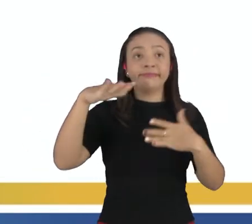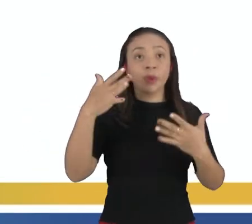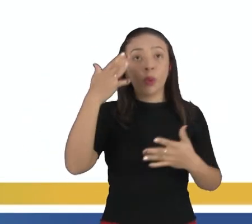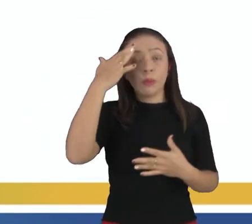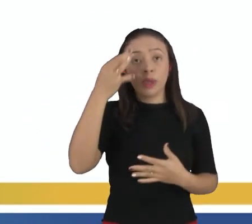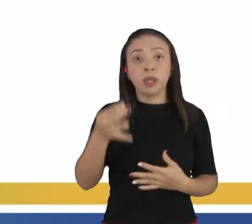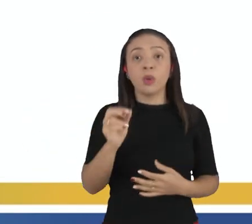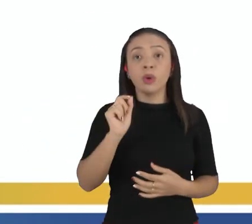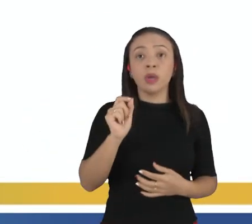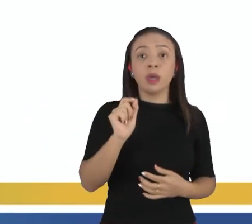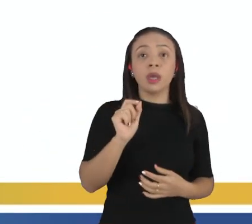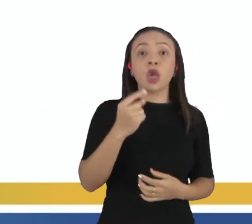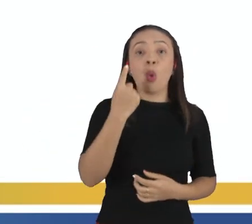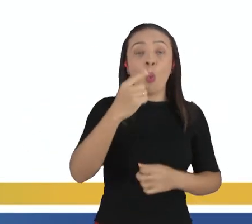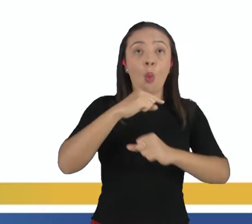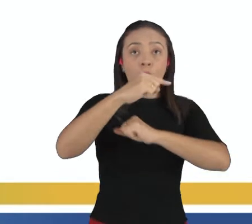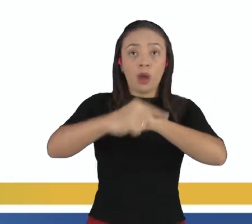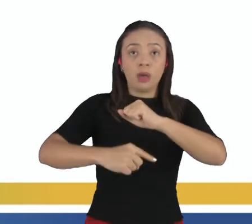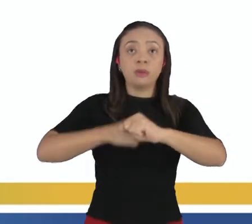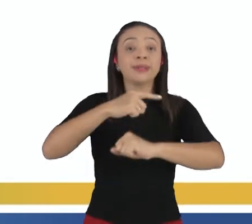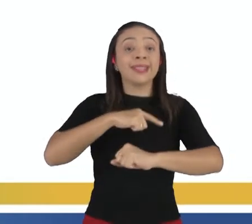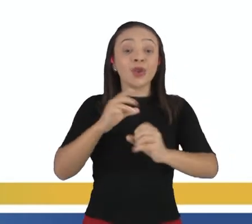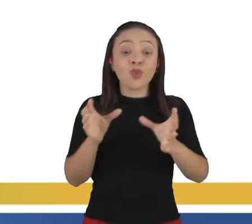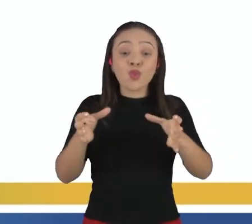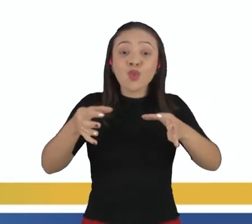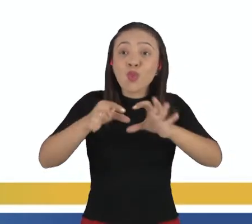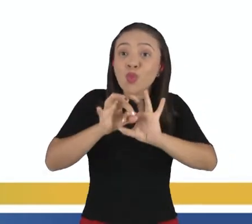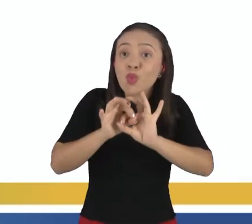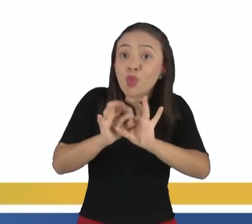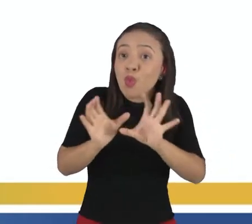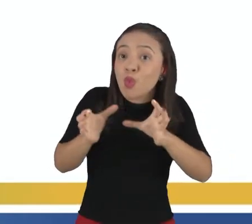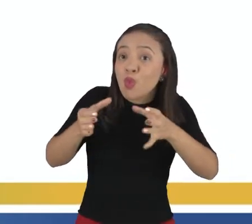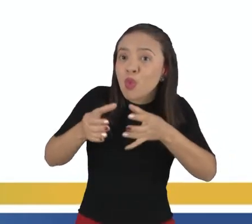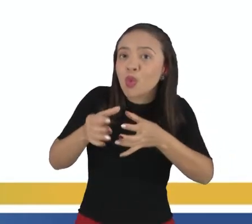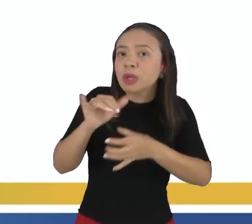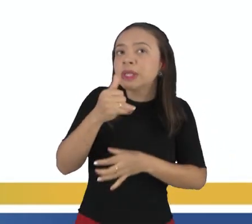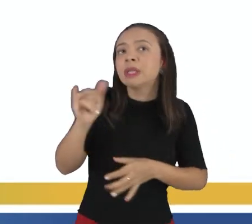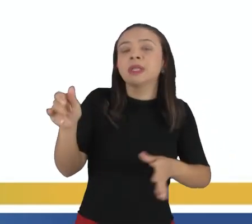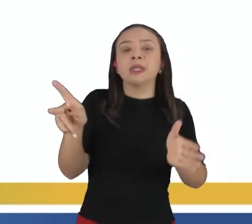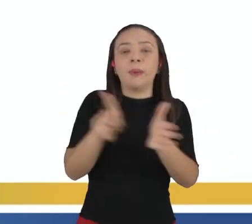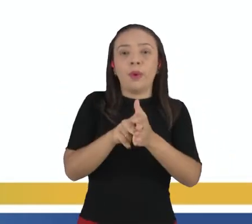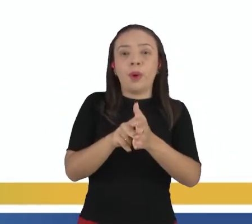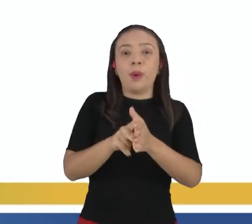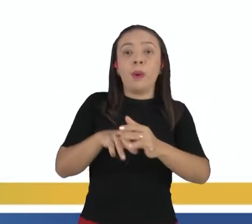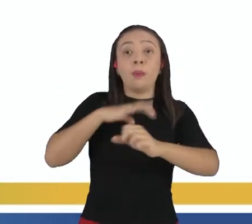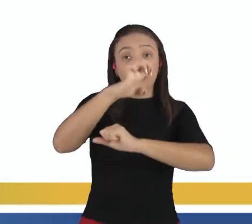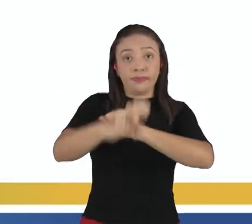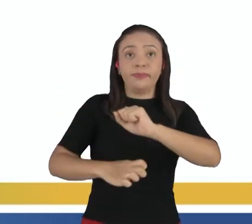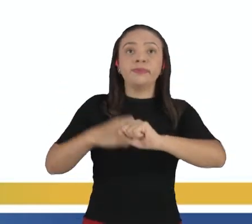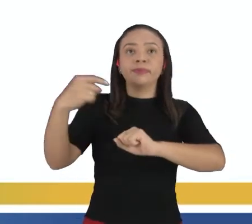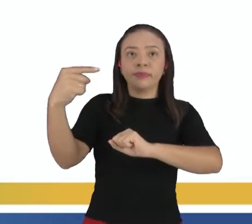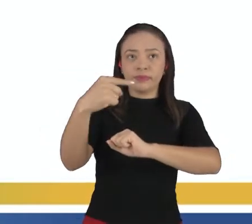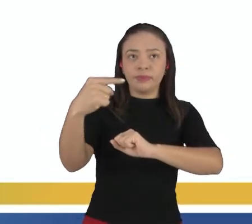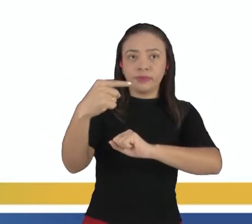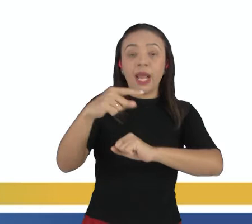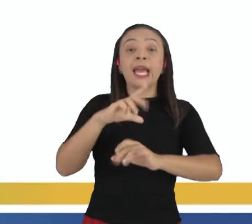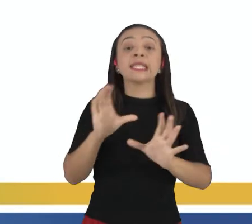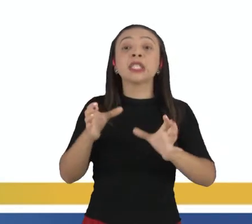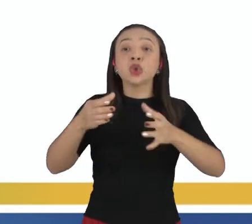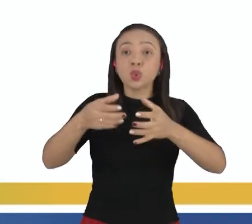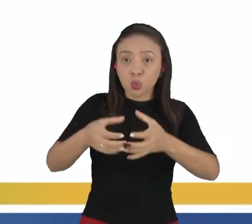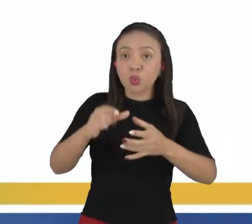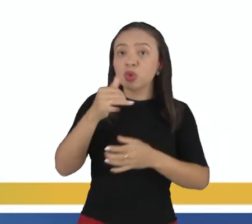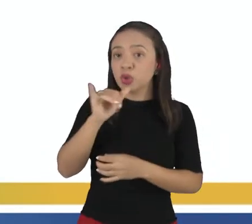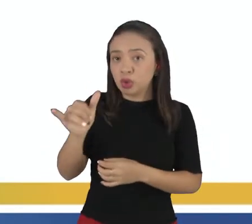um átomo tem um conjunto de energia disponível para os seus elétrons. Esse conjunto de energia quantizada,